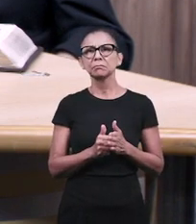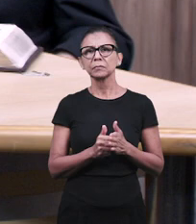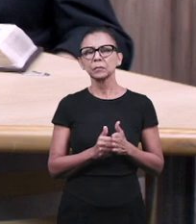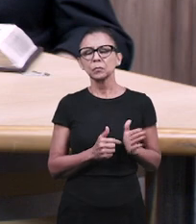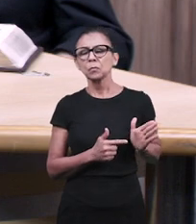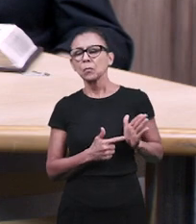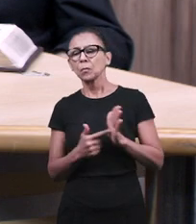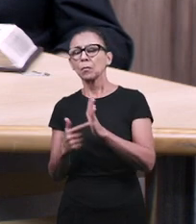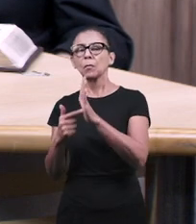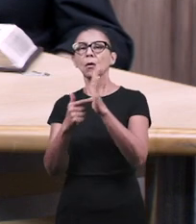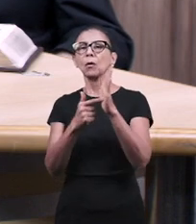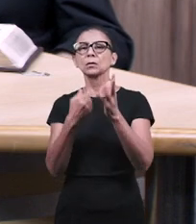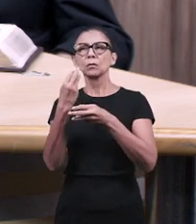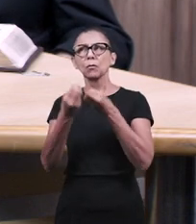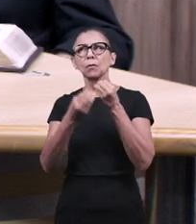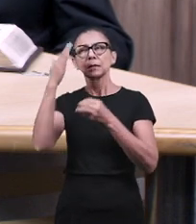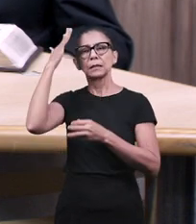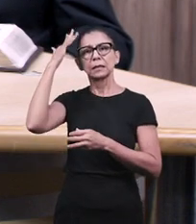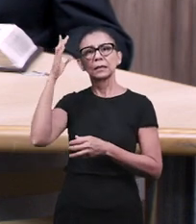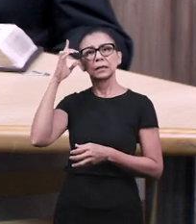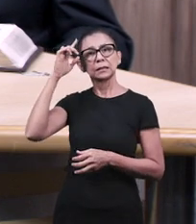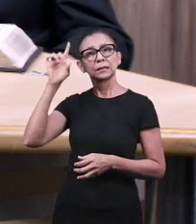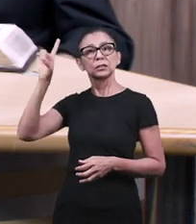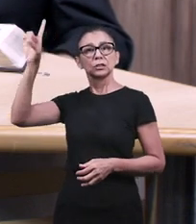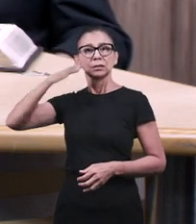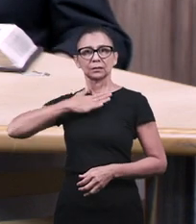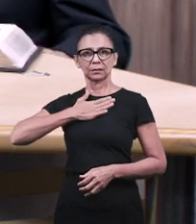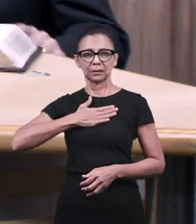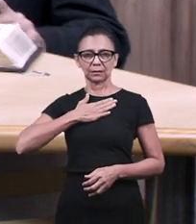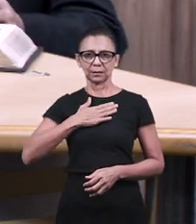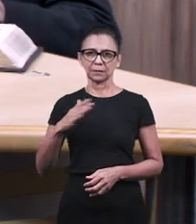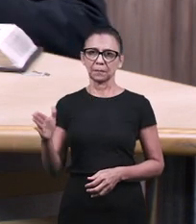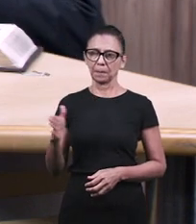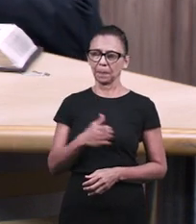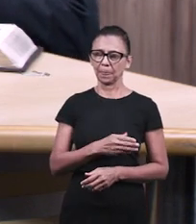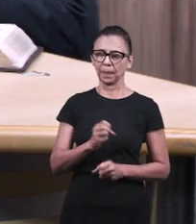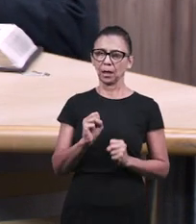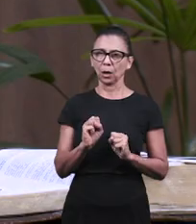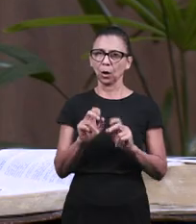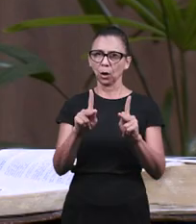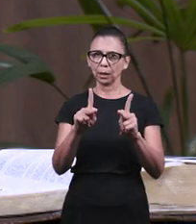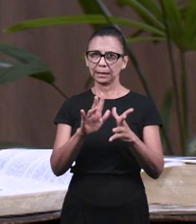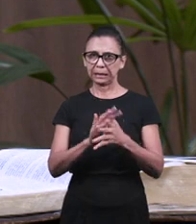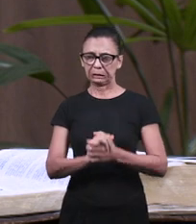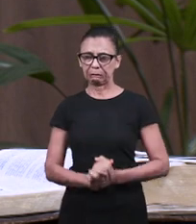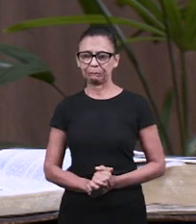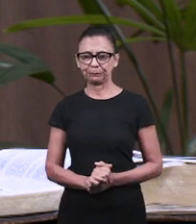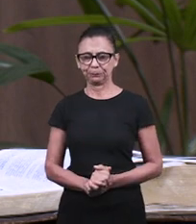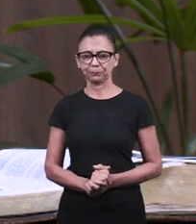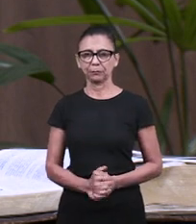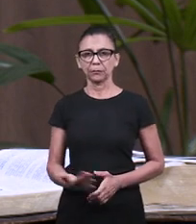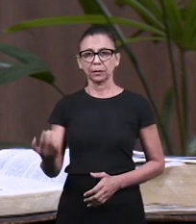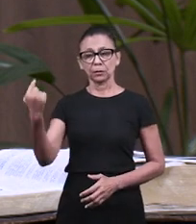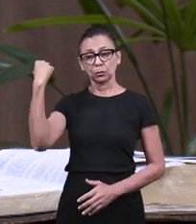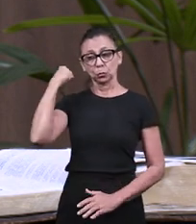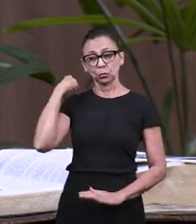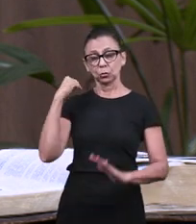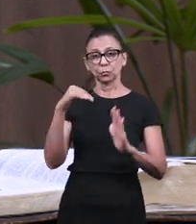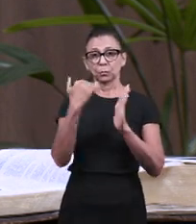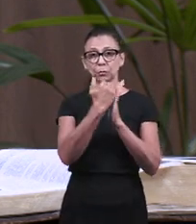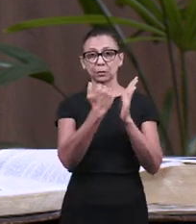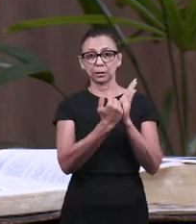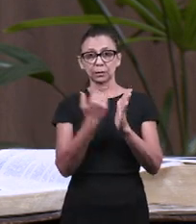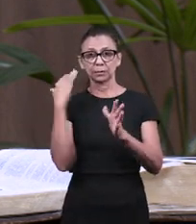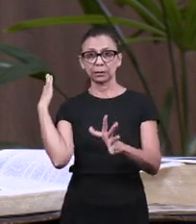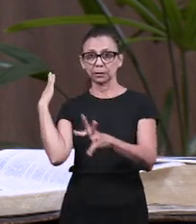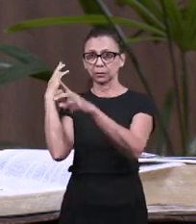de entendermos a experiência de dia de descanso? Perfeitamente. Então, fazendo o fechamento da edição anterior, nós fechamos